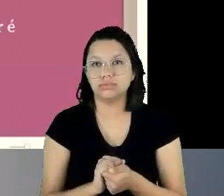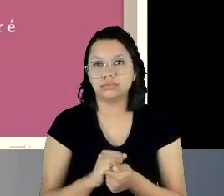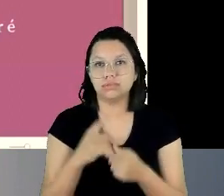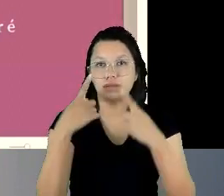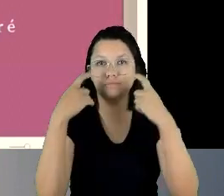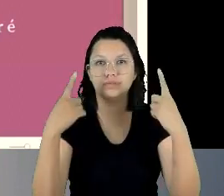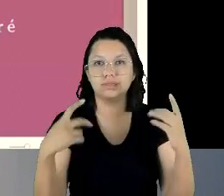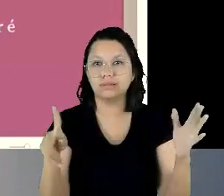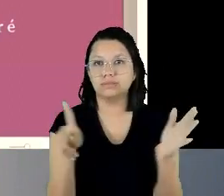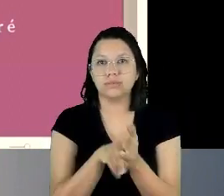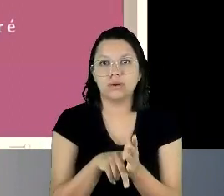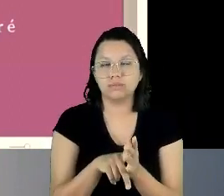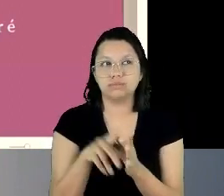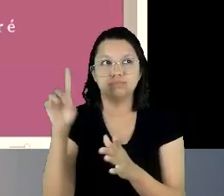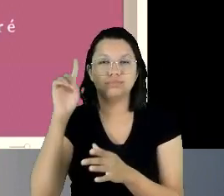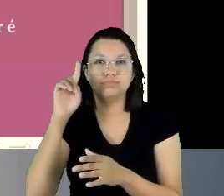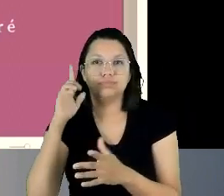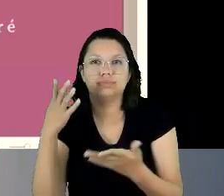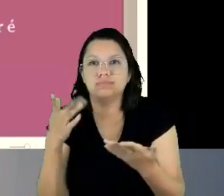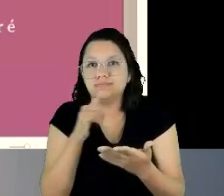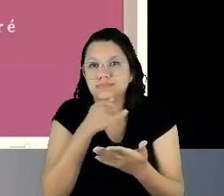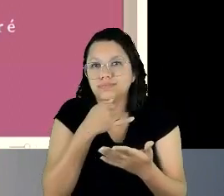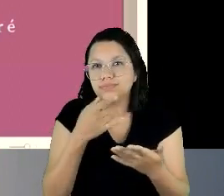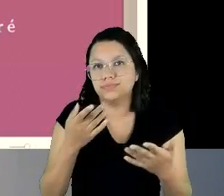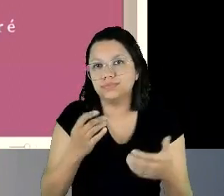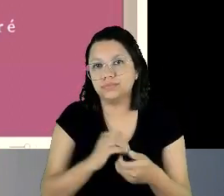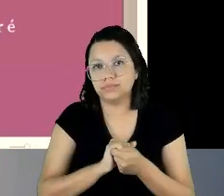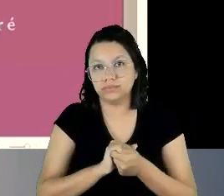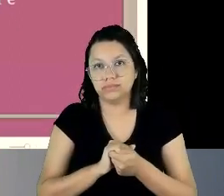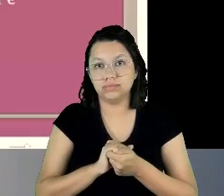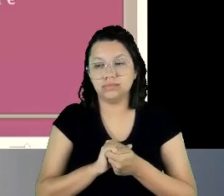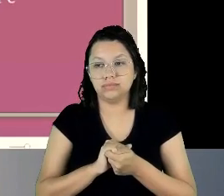violência que faz parte do nosso dia a dia, infelizmente.